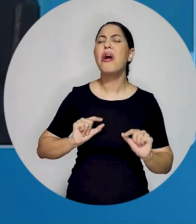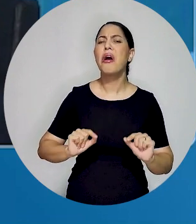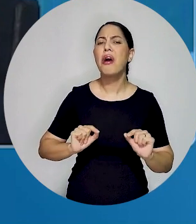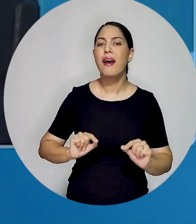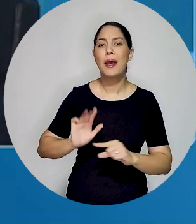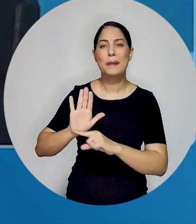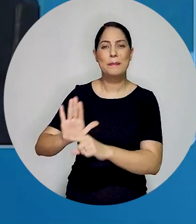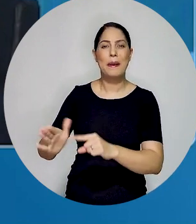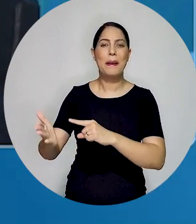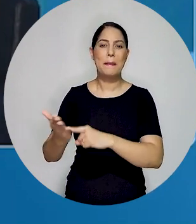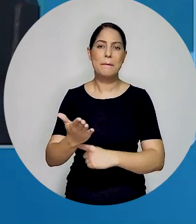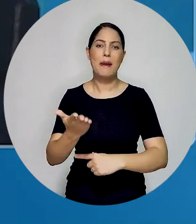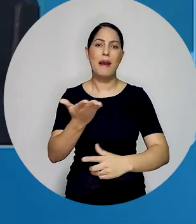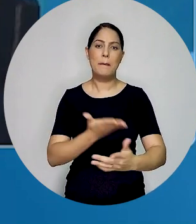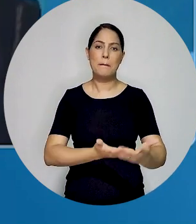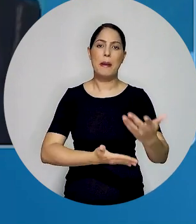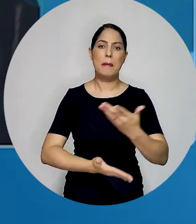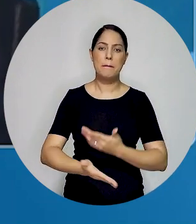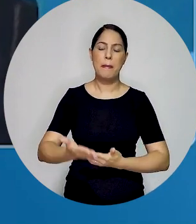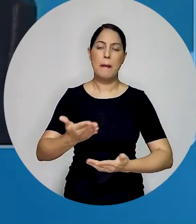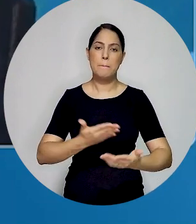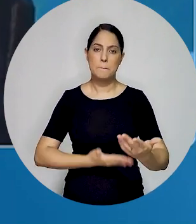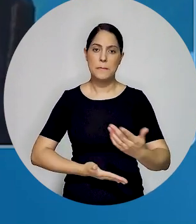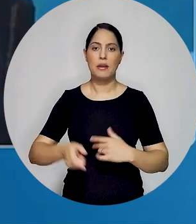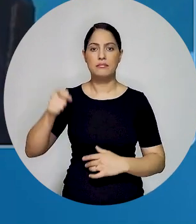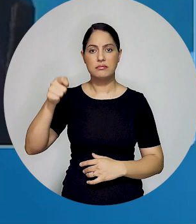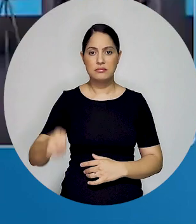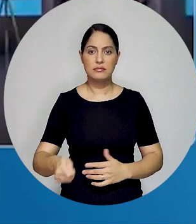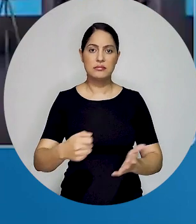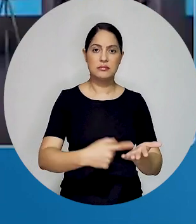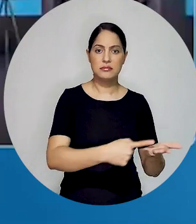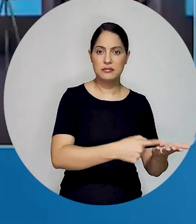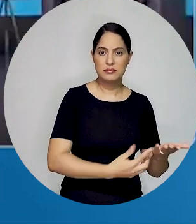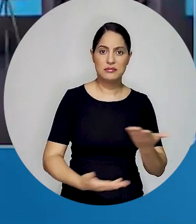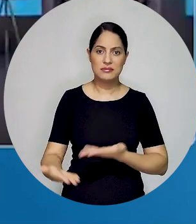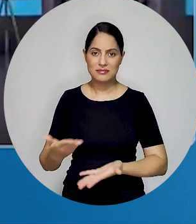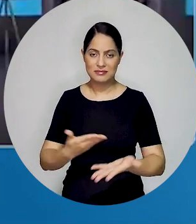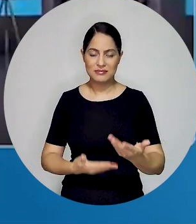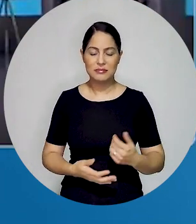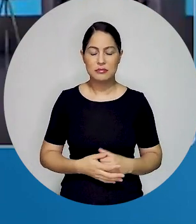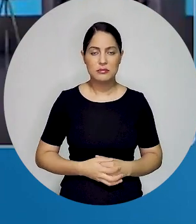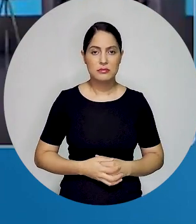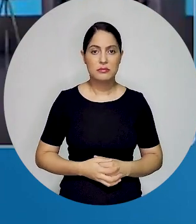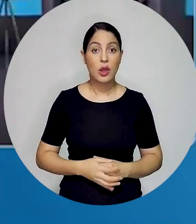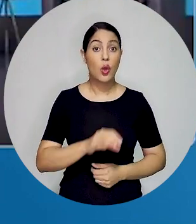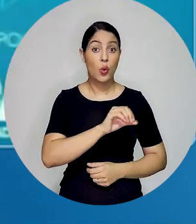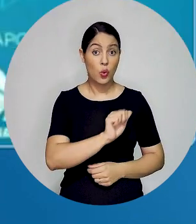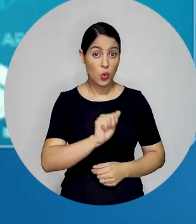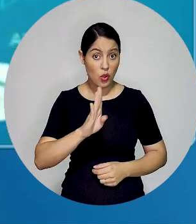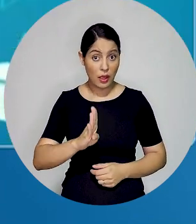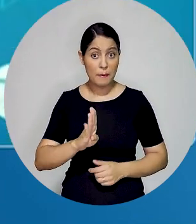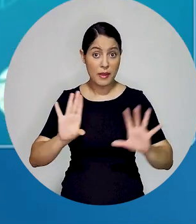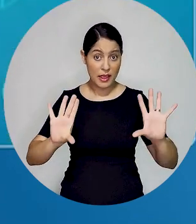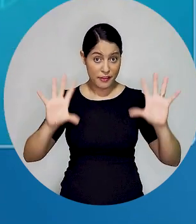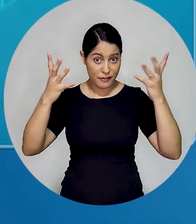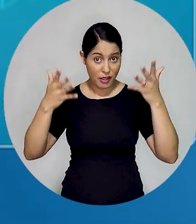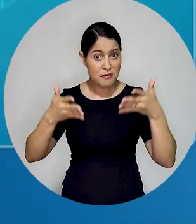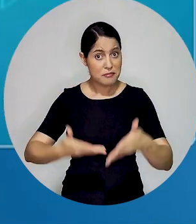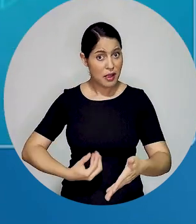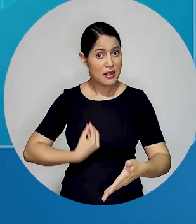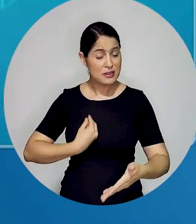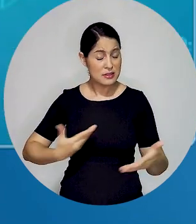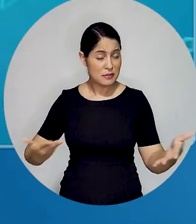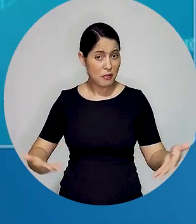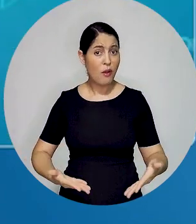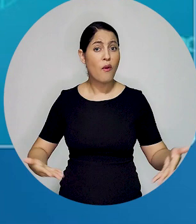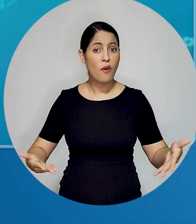um auxílio mútuo e um reconhecimento mútuo por parte dessas duas formas de prestar jurisdição. A Ordem participa aqui deste